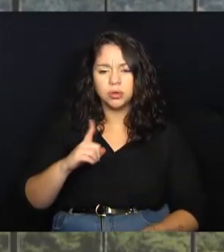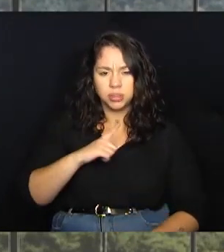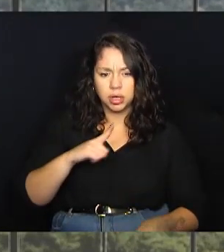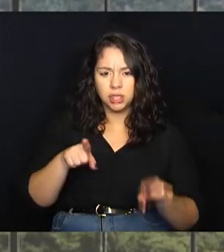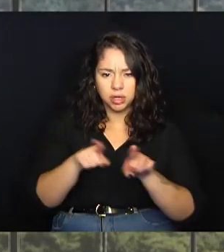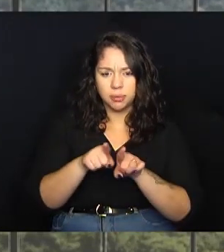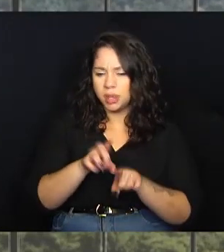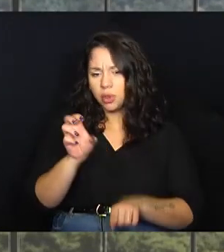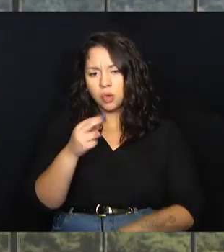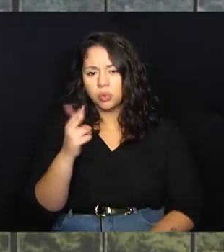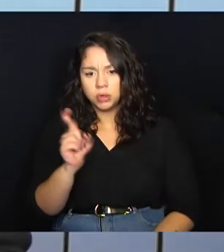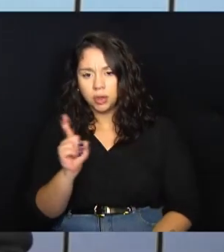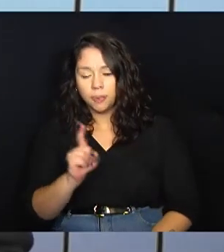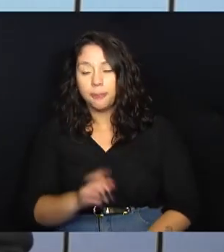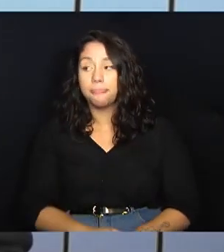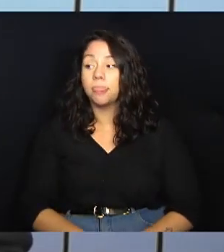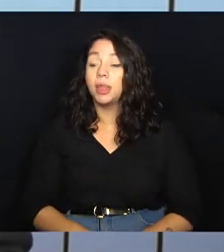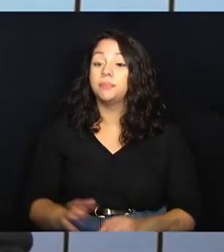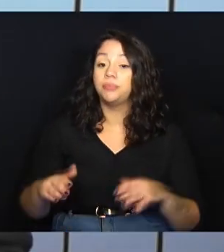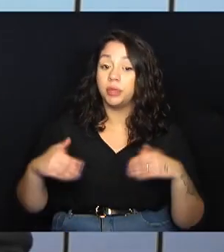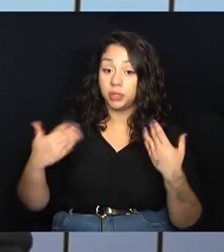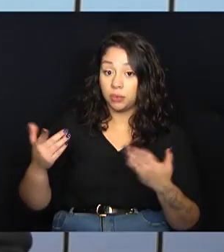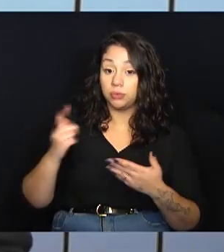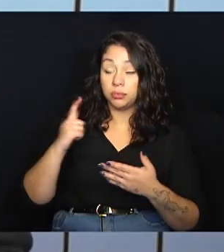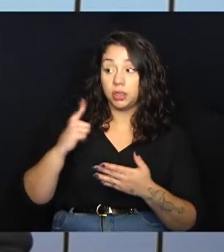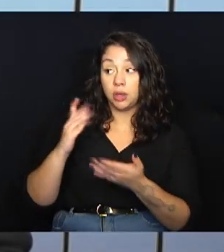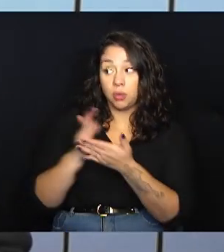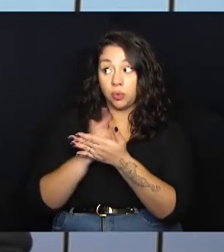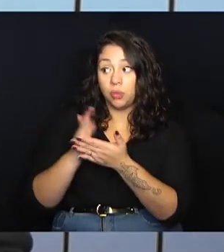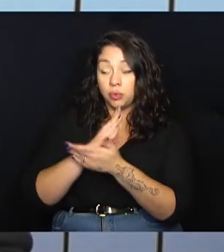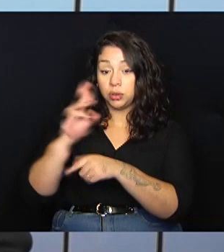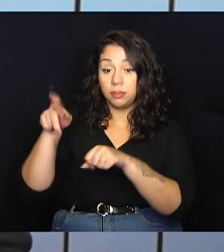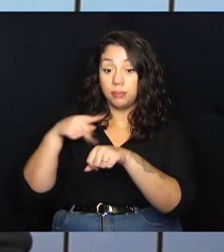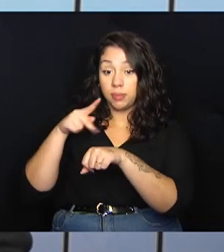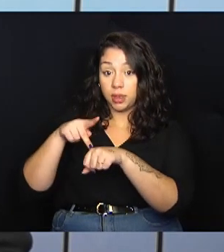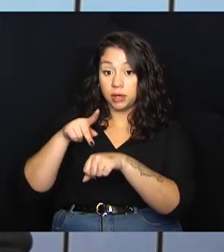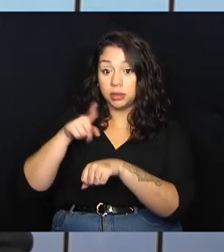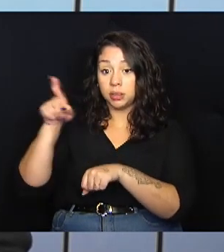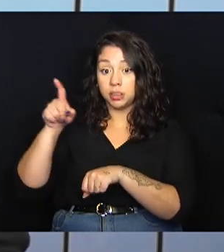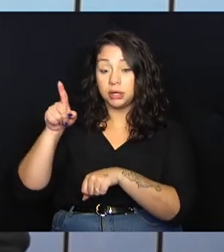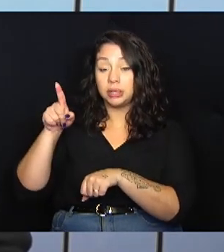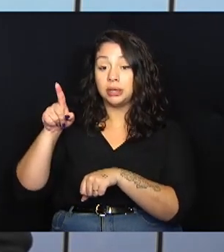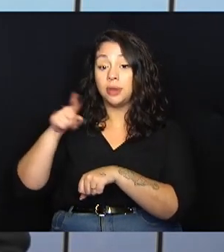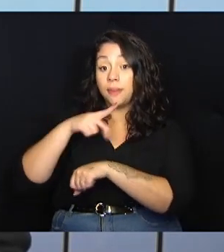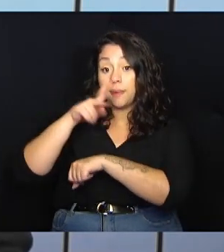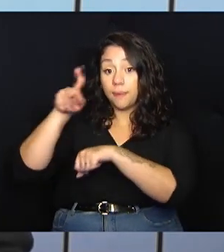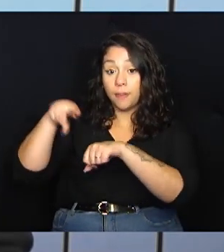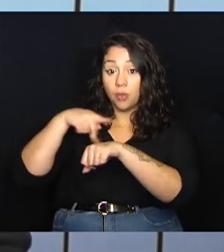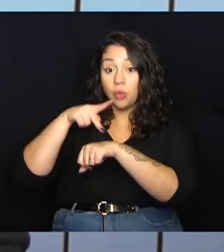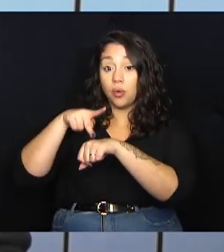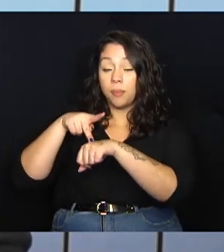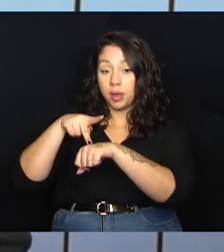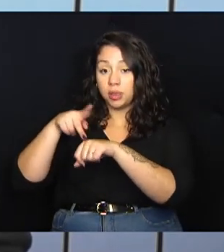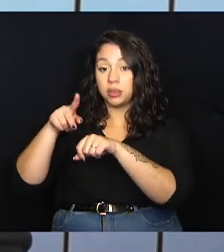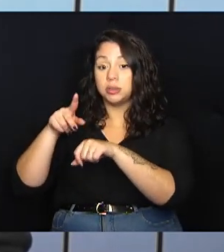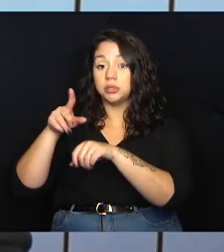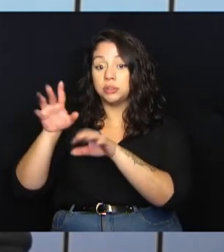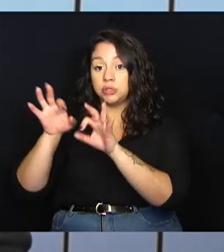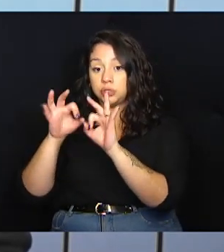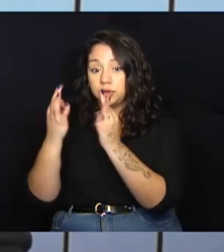instituição ou não? Então, há países em que a família acolhedora é profissional. Então, ela recebe salário, tem